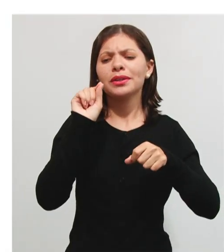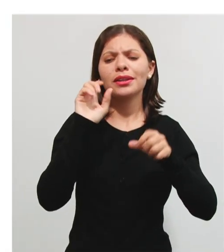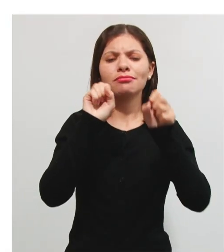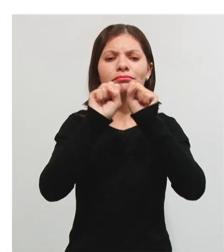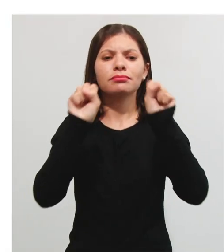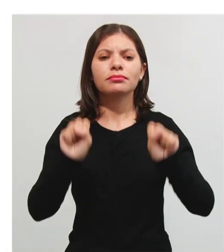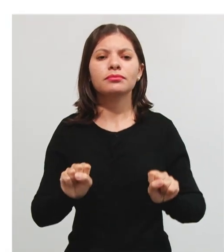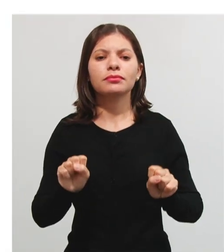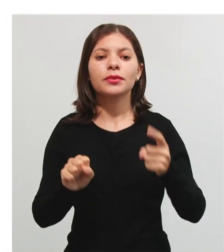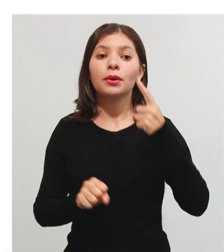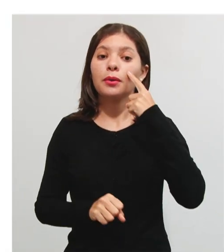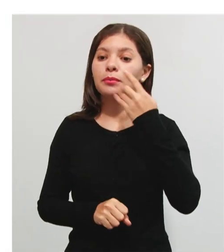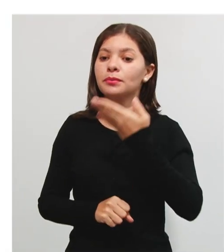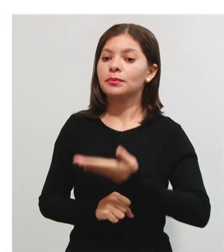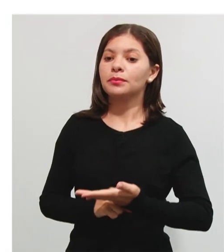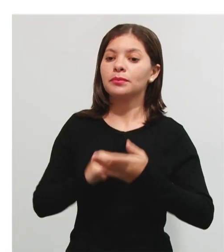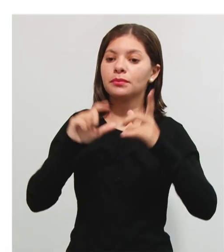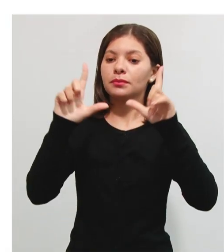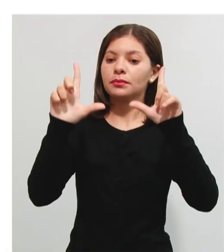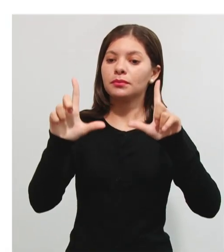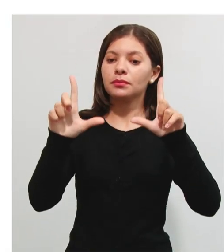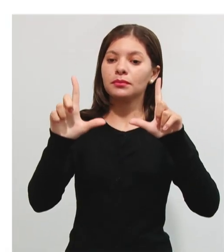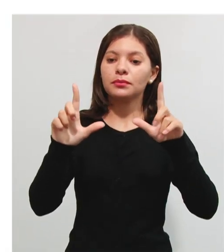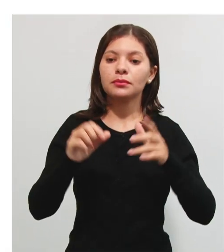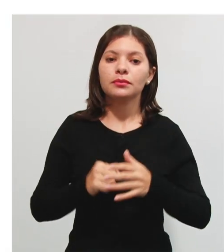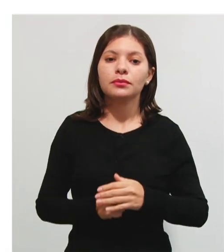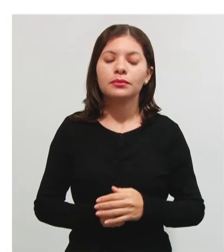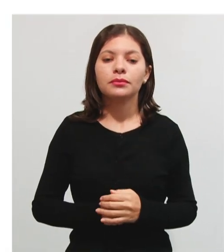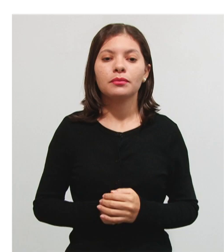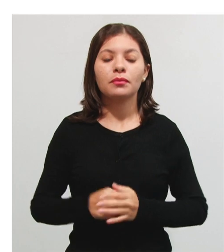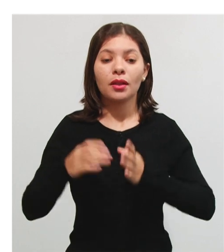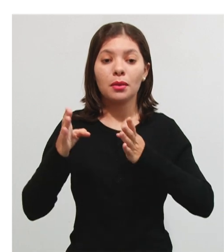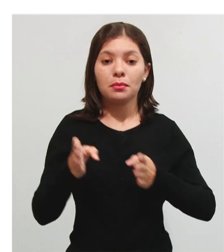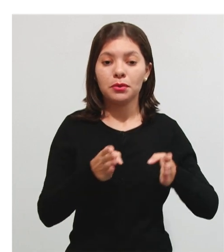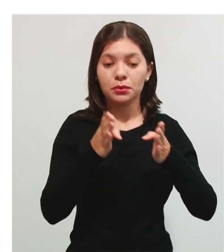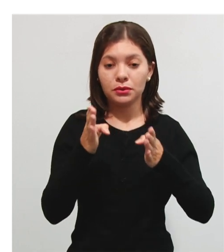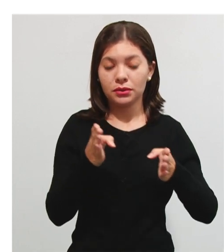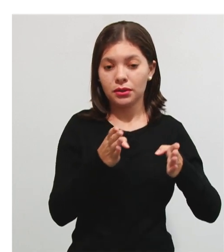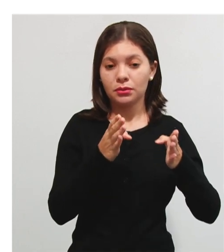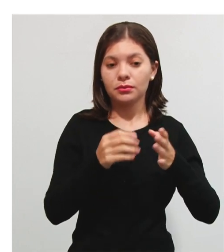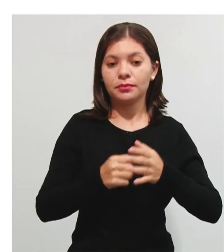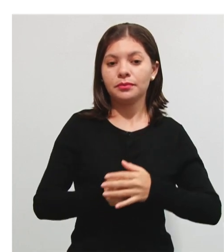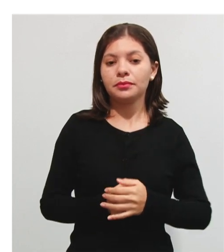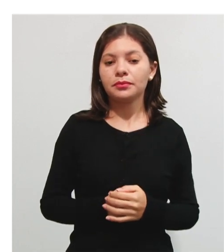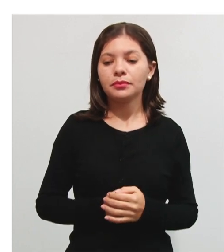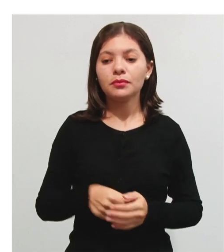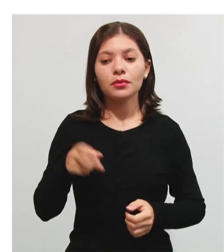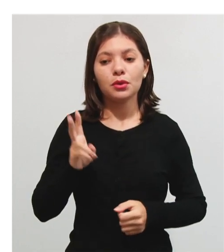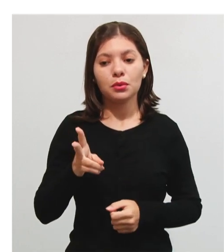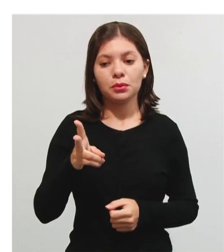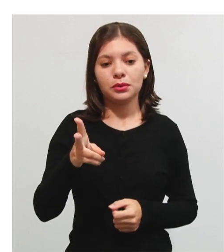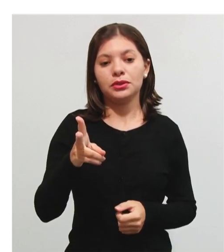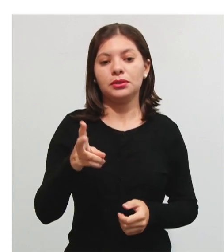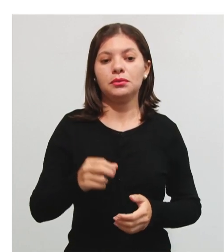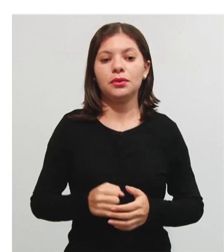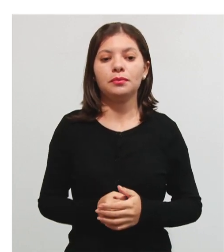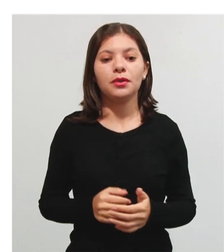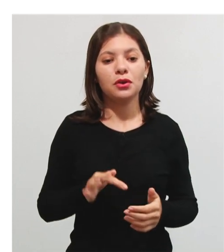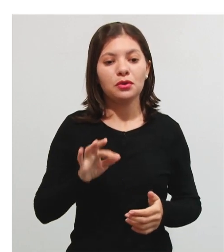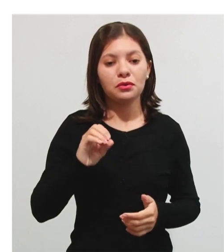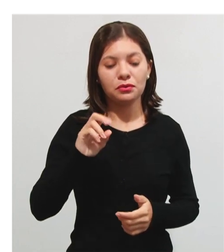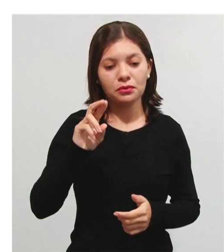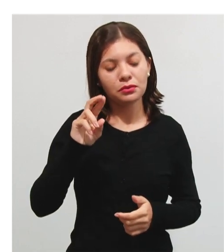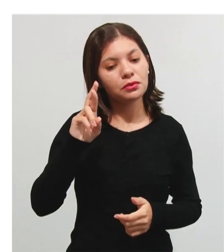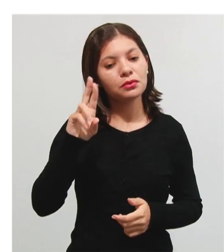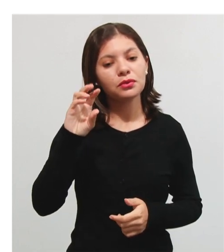produção? Nós temos alguns, como a produção em série, a produção por encomenda, produção contínua. O Fordismo e